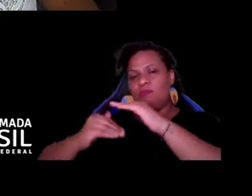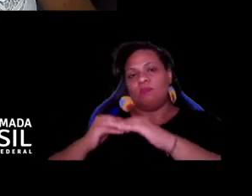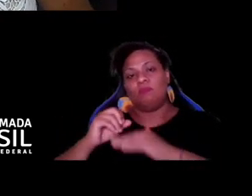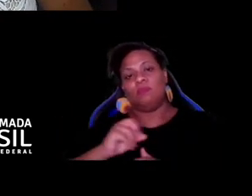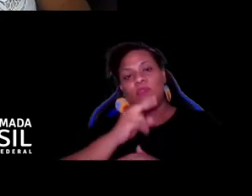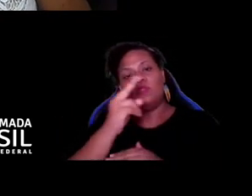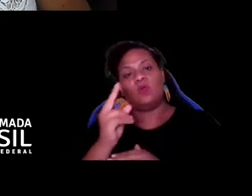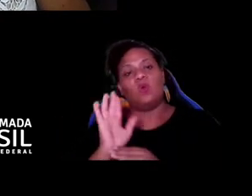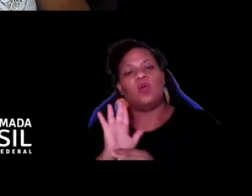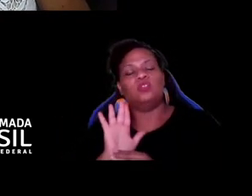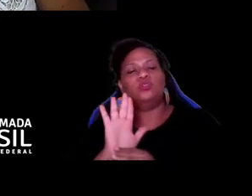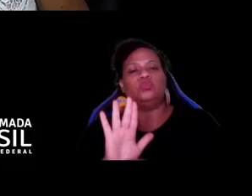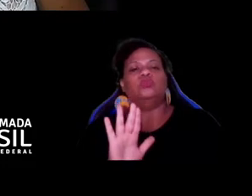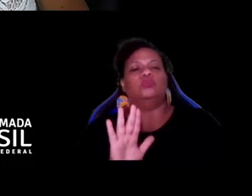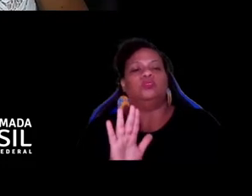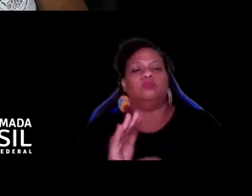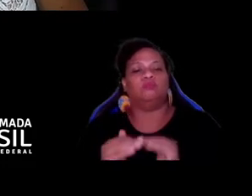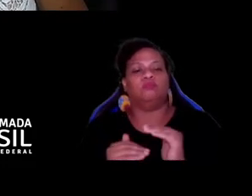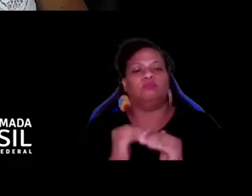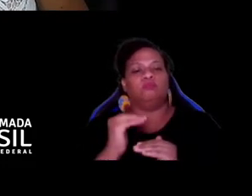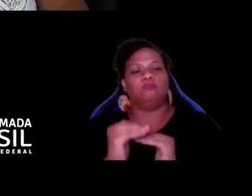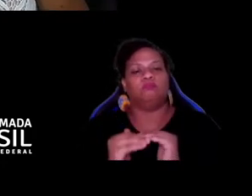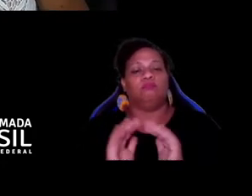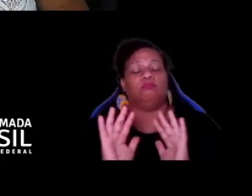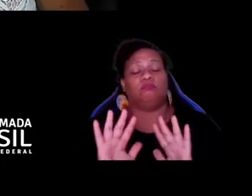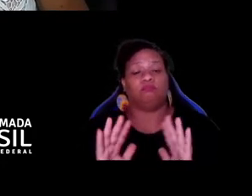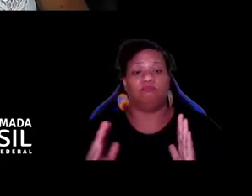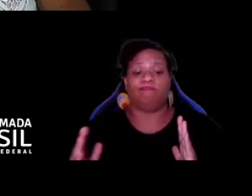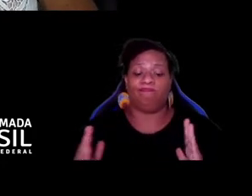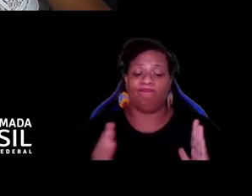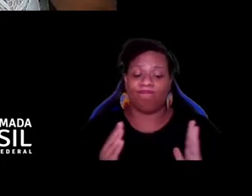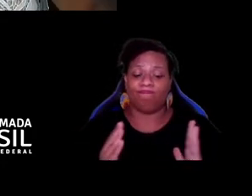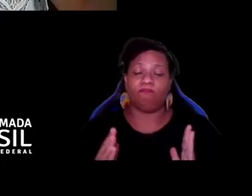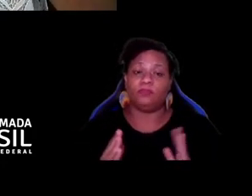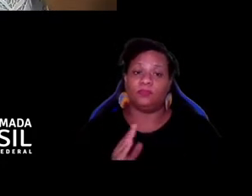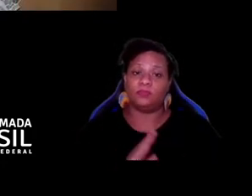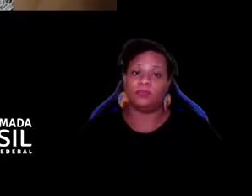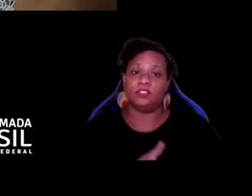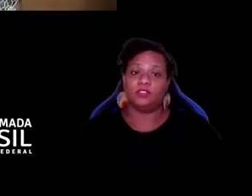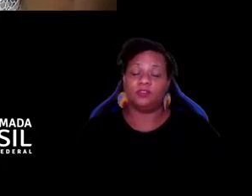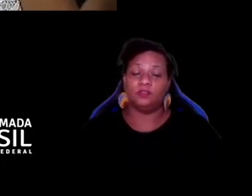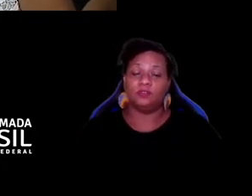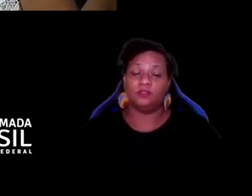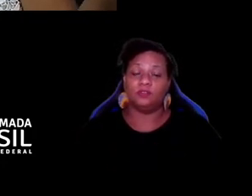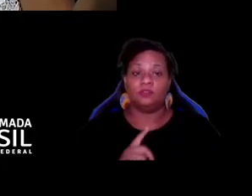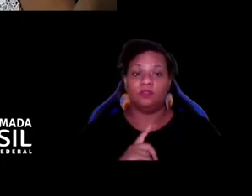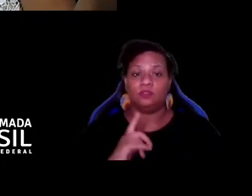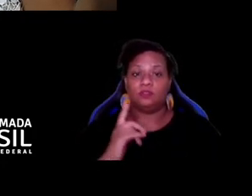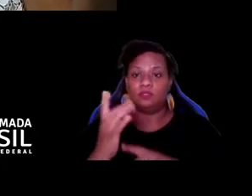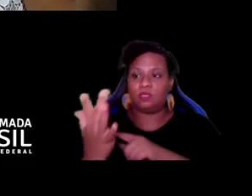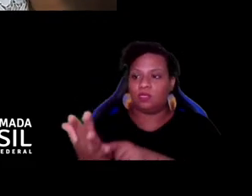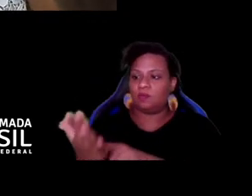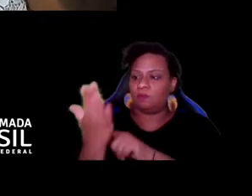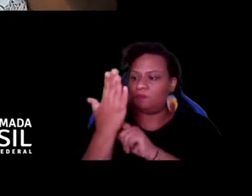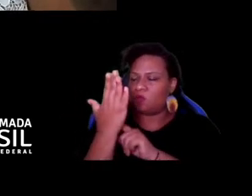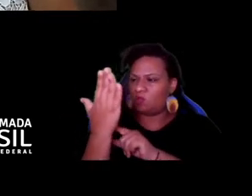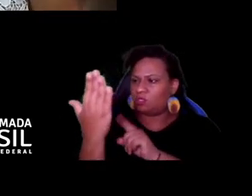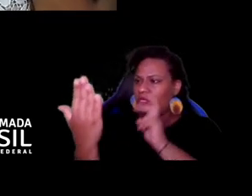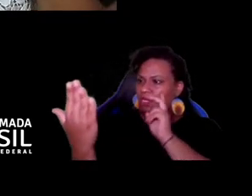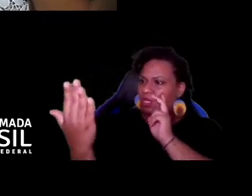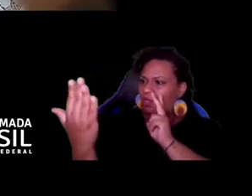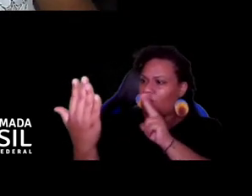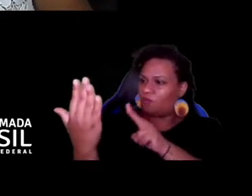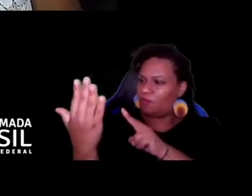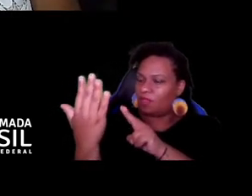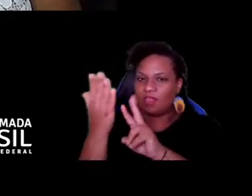Mas, apesar disso, o O espelho que eu me miro hoje da